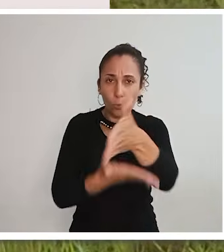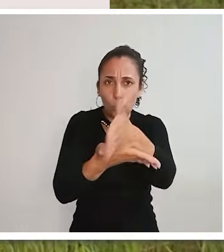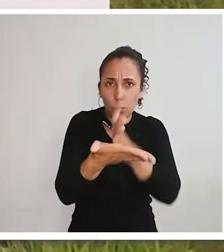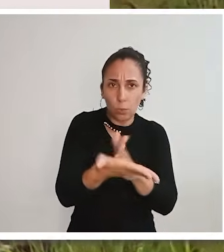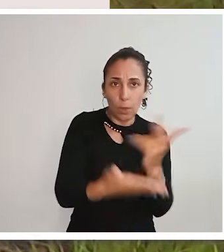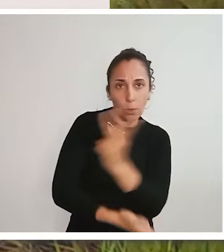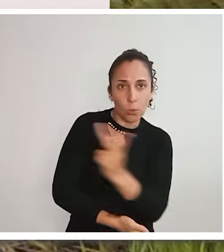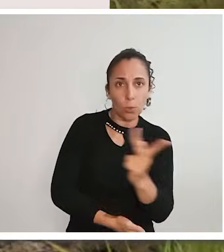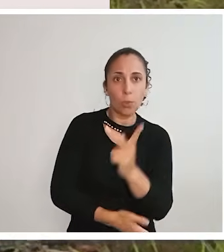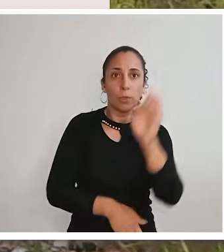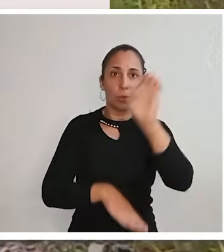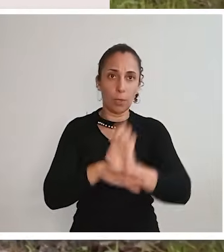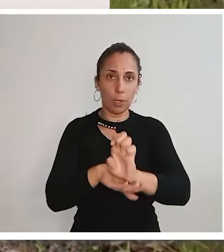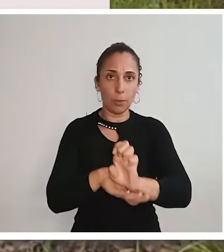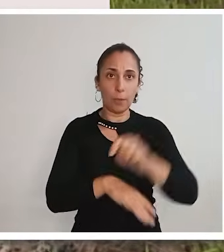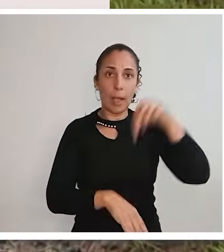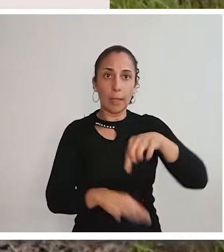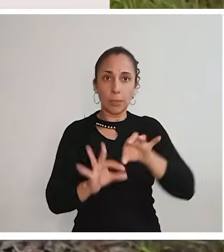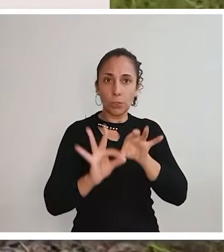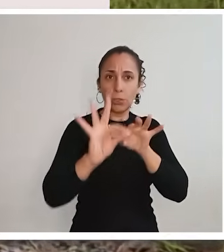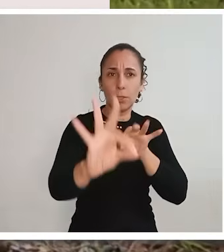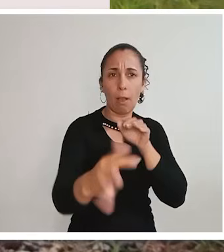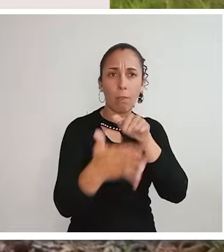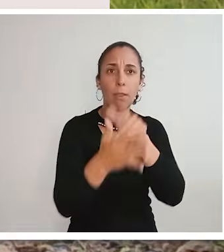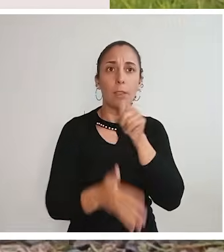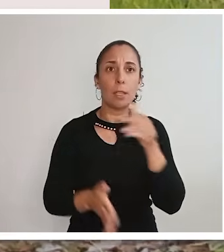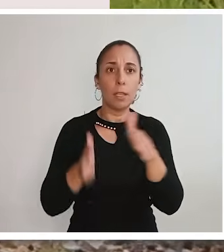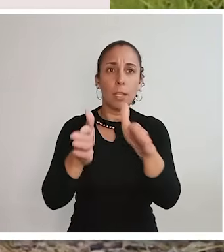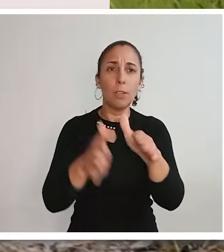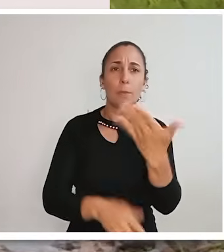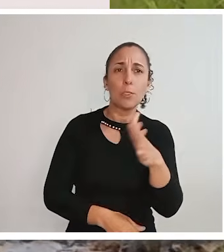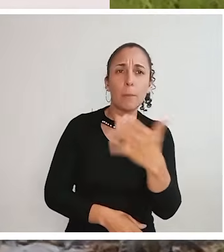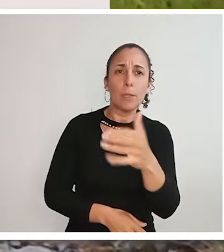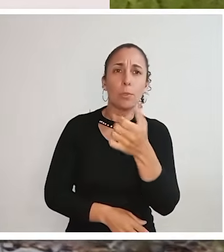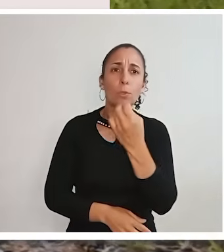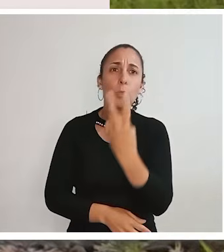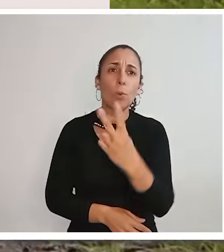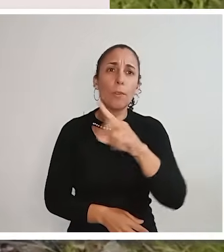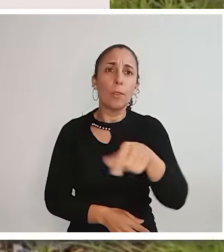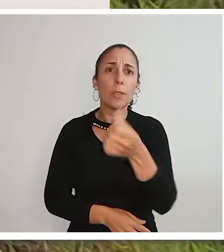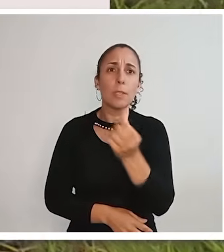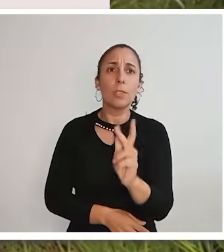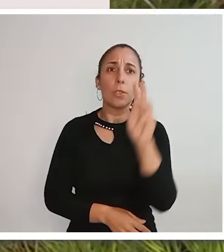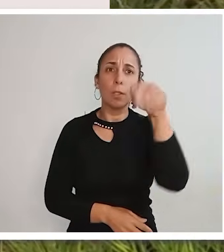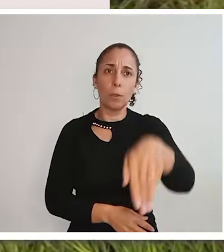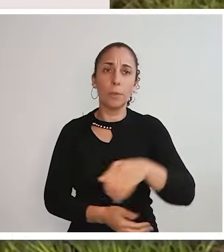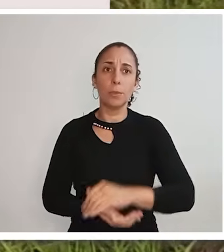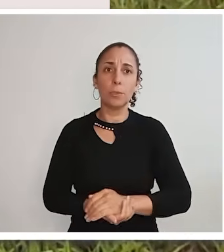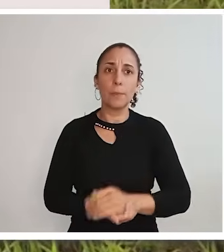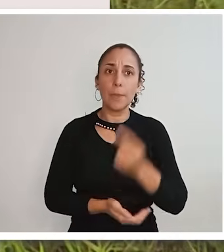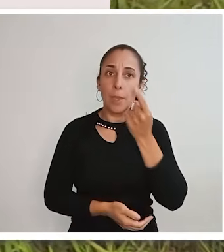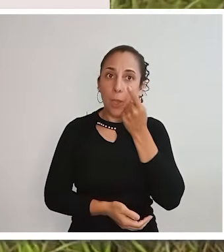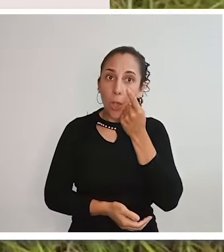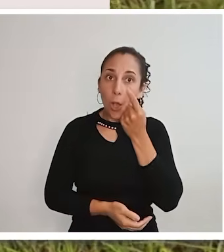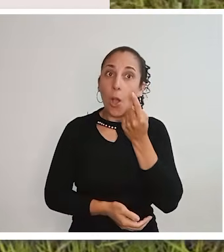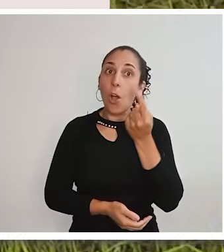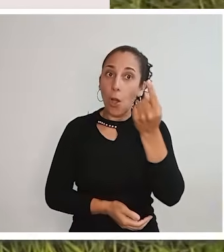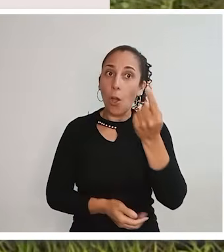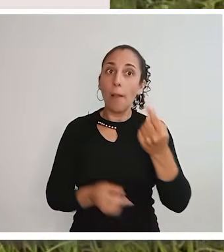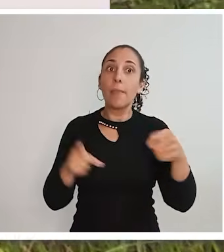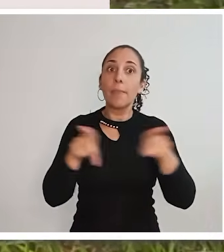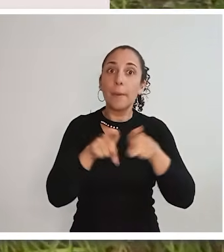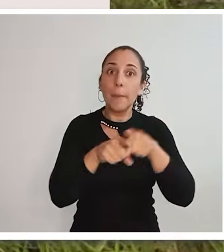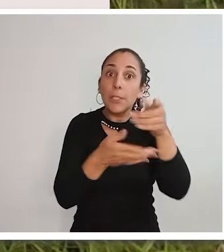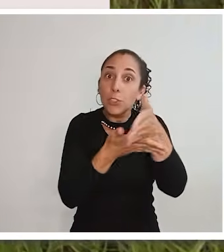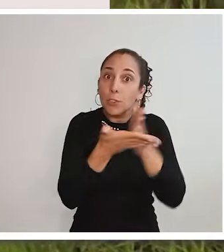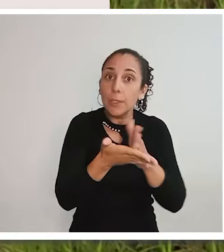Sul que marca a divisa entre os dois estados. A minha distância daqui até ele dá mais ou menos 2,6 km em linha reta. E